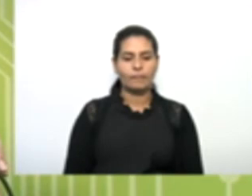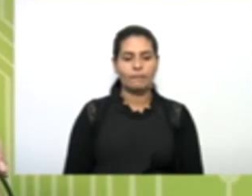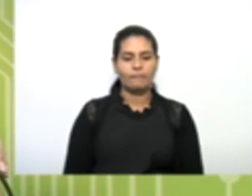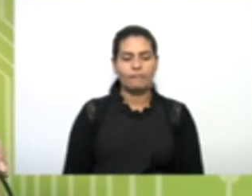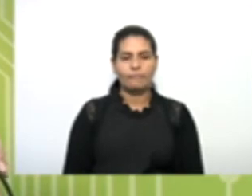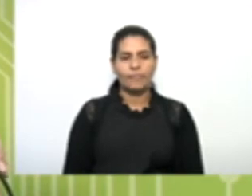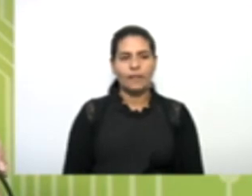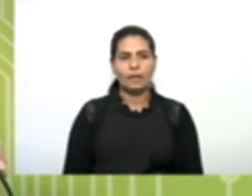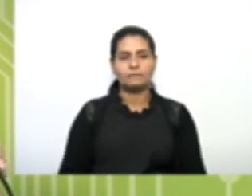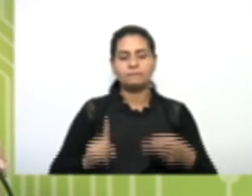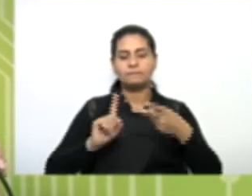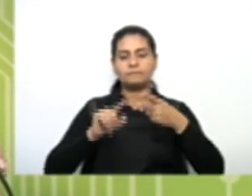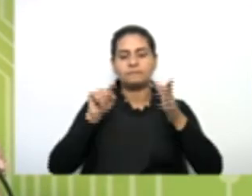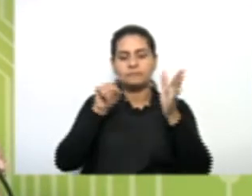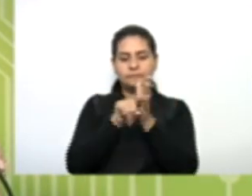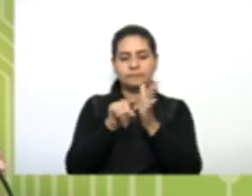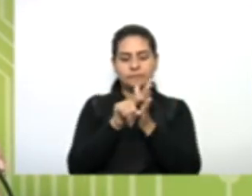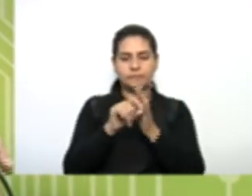Podemos ir para a pergunta número 2?